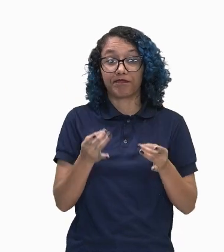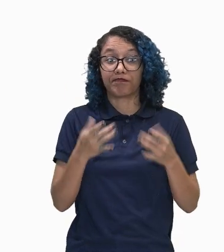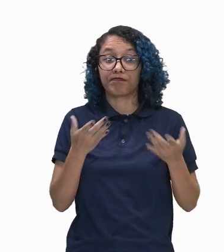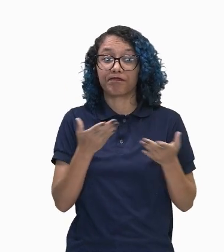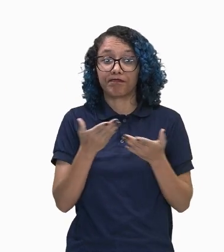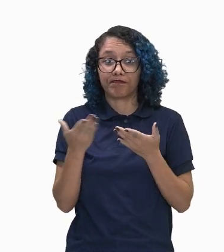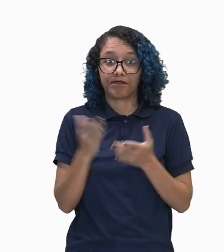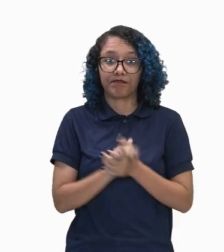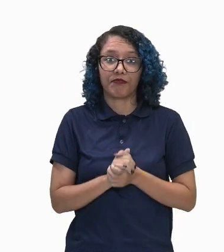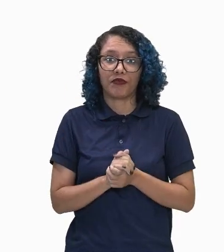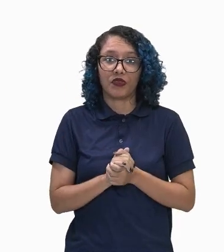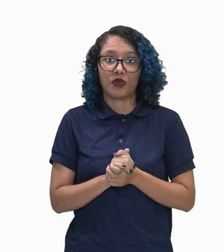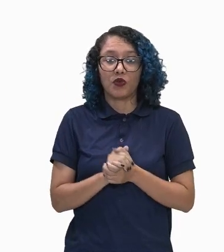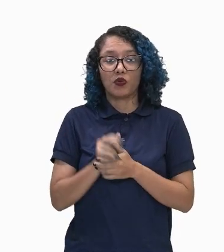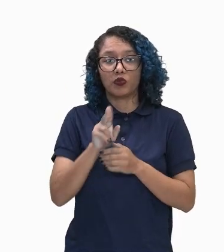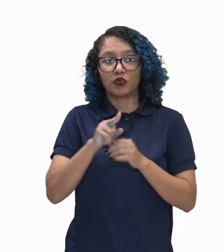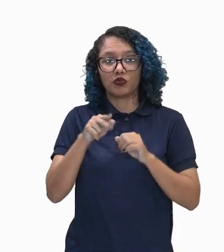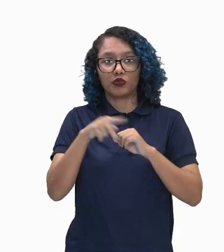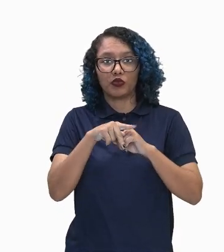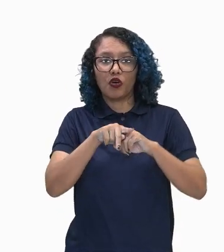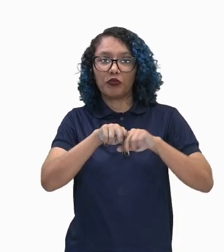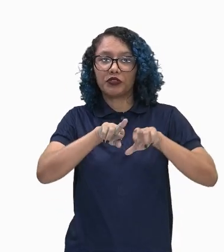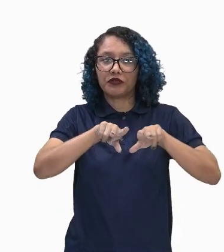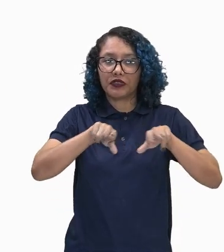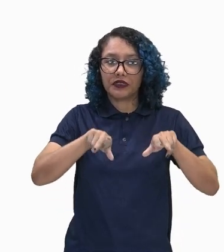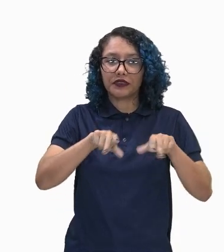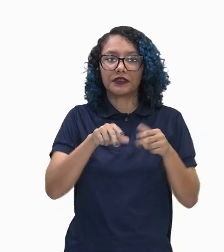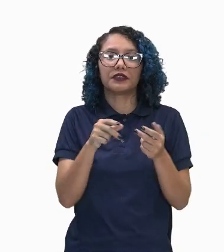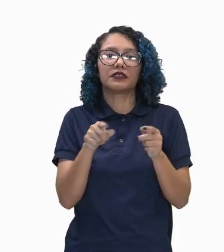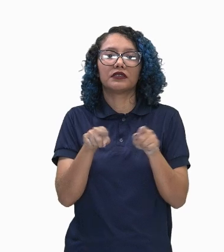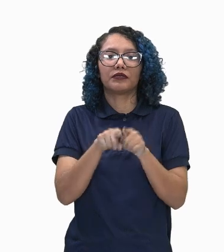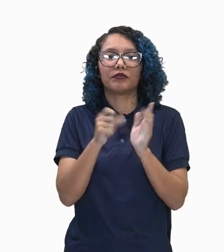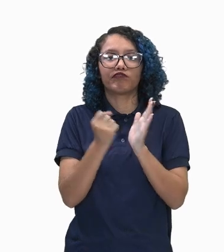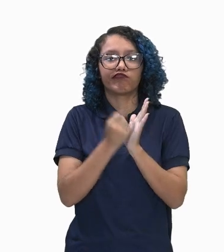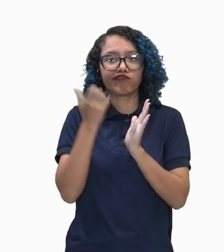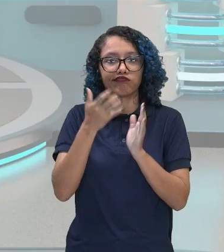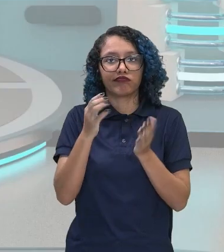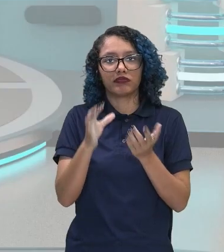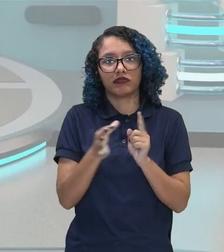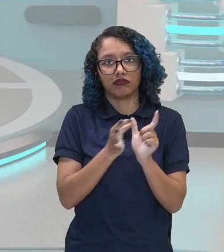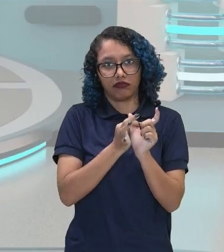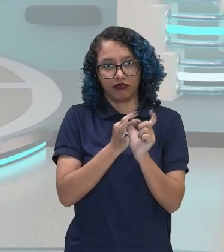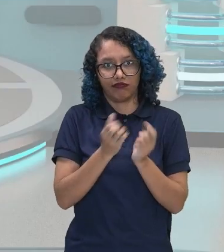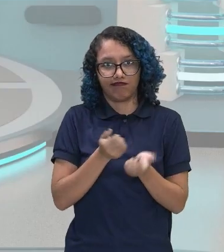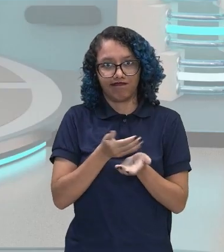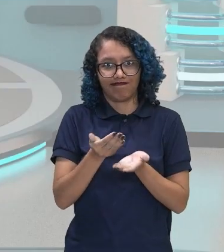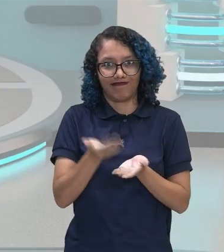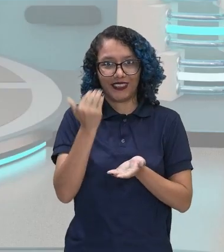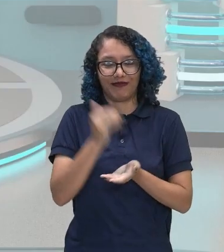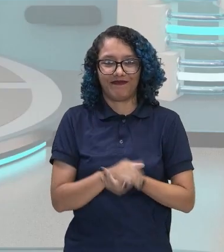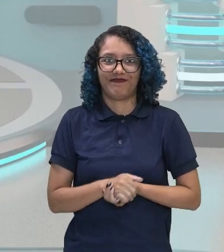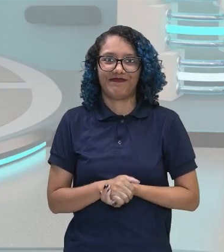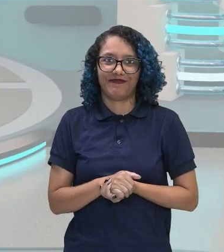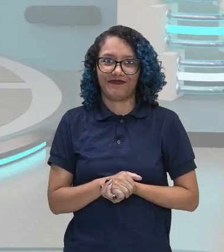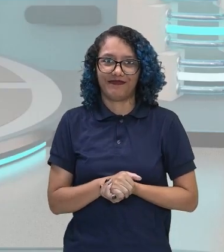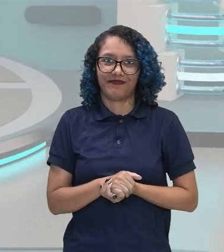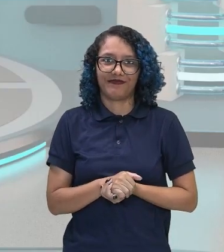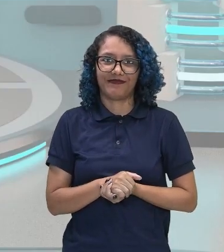detalhamento, diferença de uso dos pronomes, marcadores discursivos e conjunções. Bora para a nossa aula de